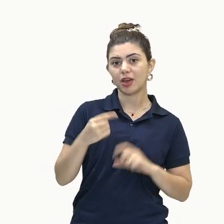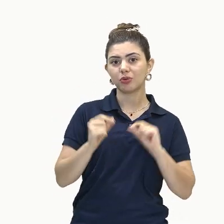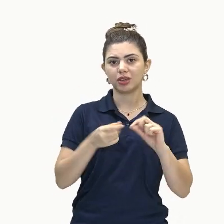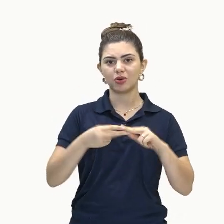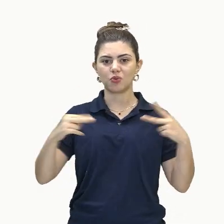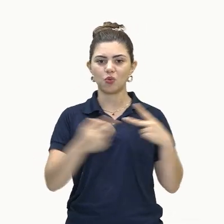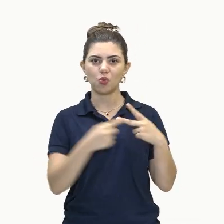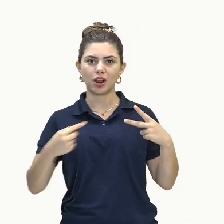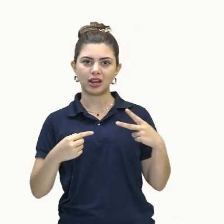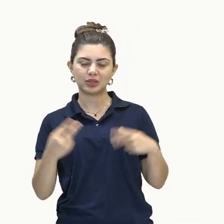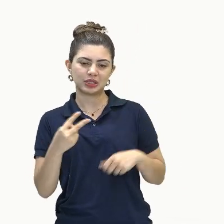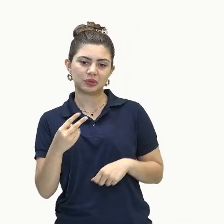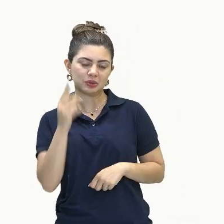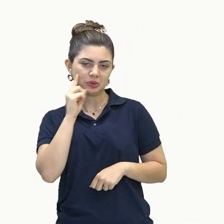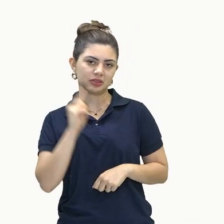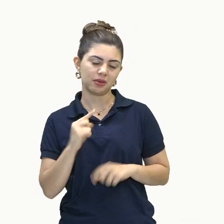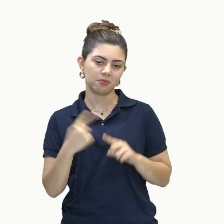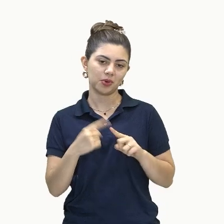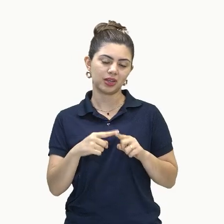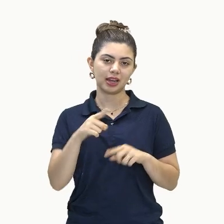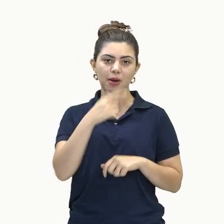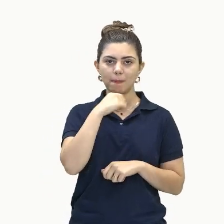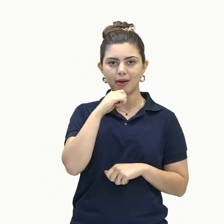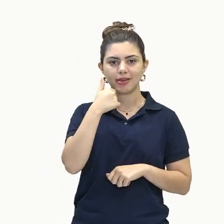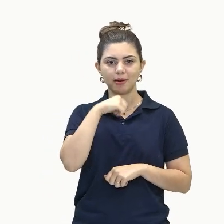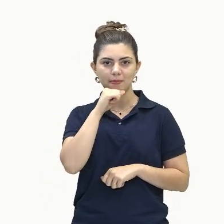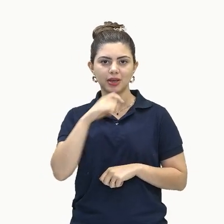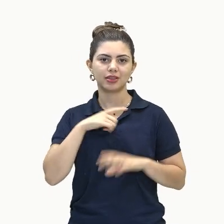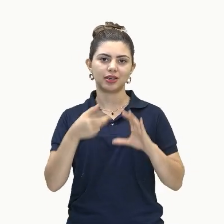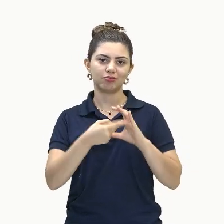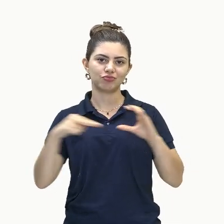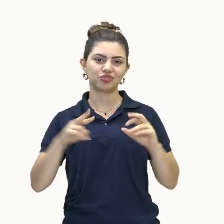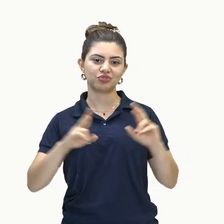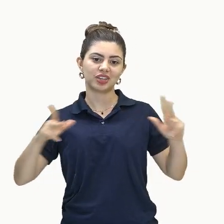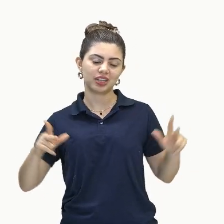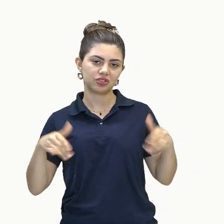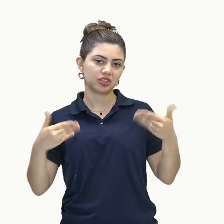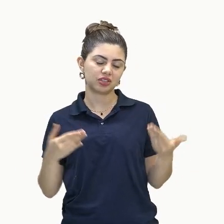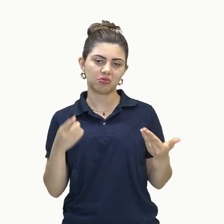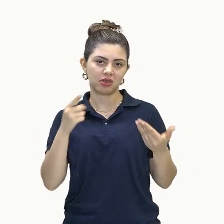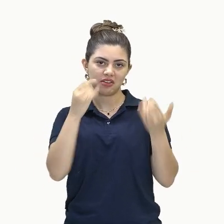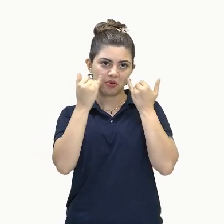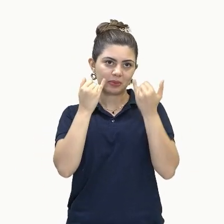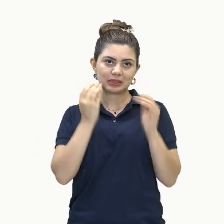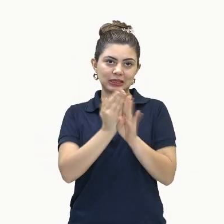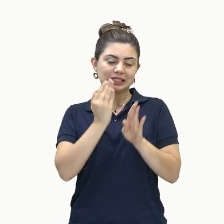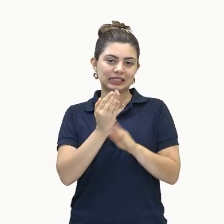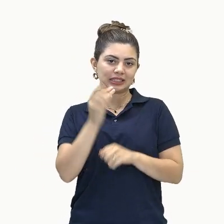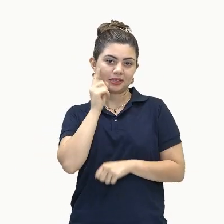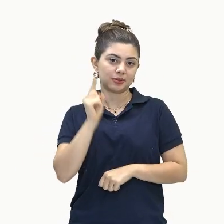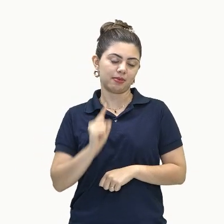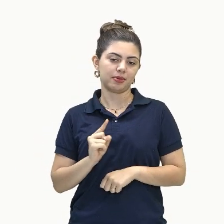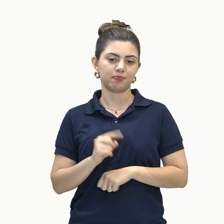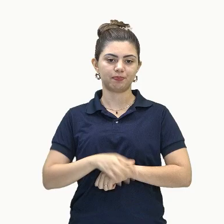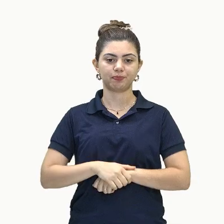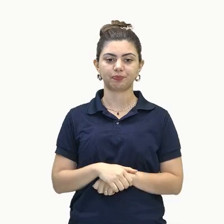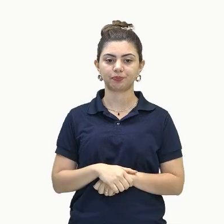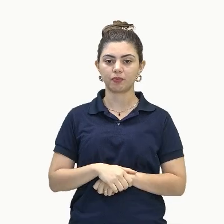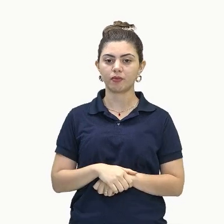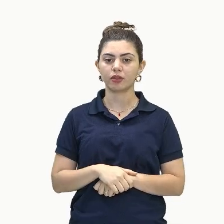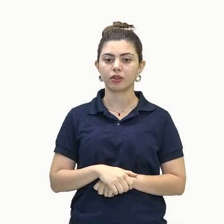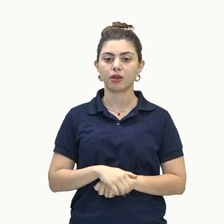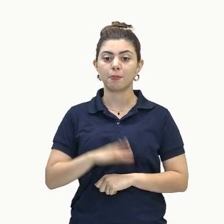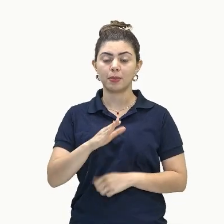são heterozigotos. Então, a gente não consegue aí descobrir essa informação. O indivíduo 6 da